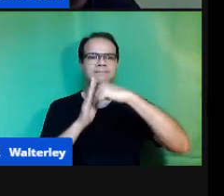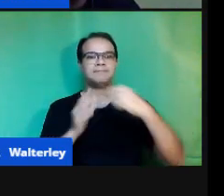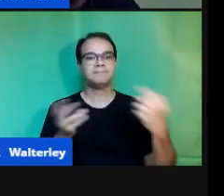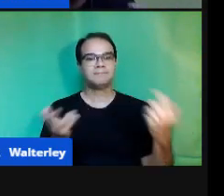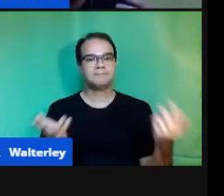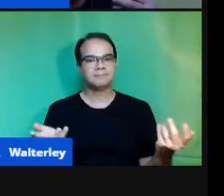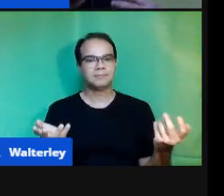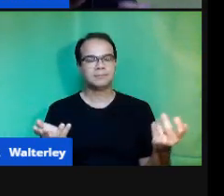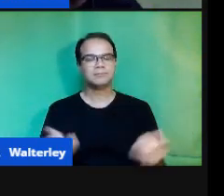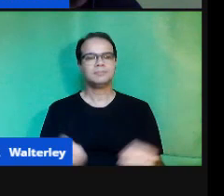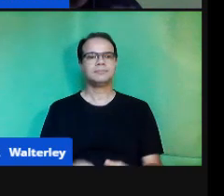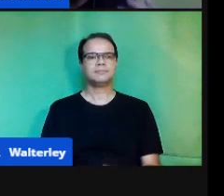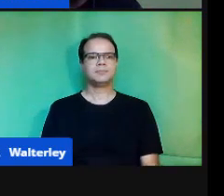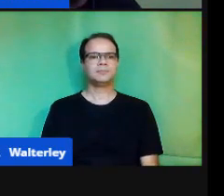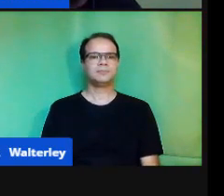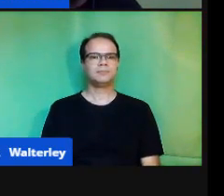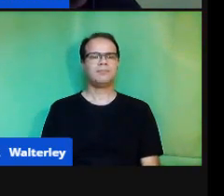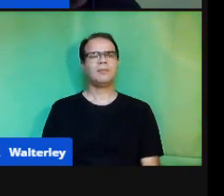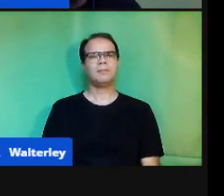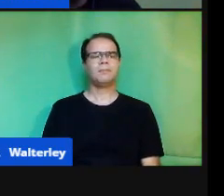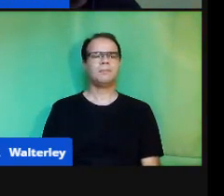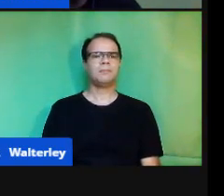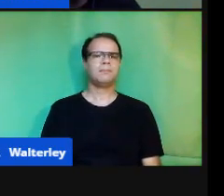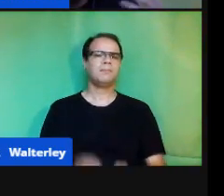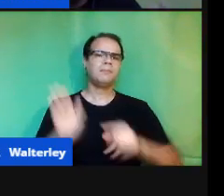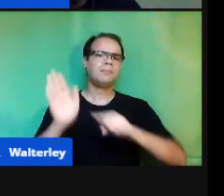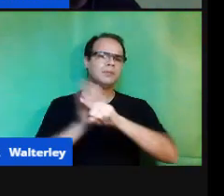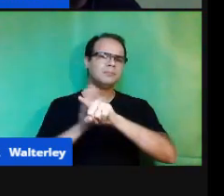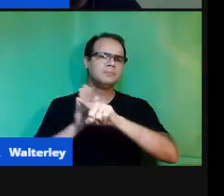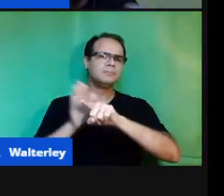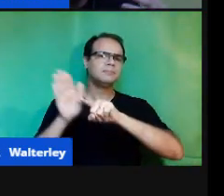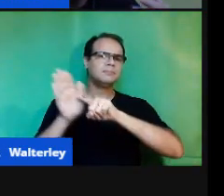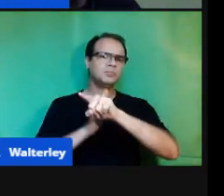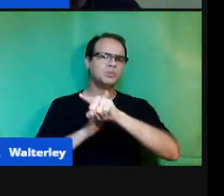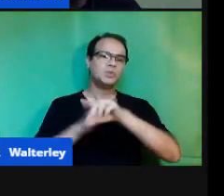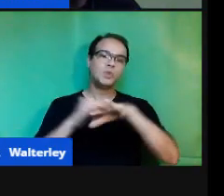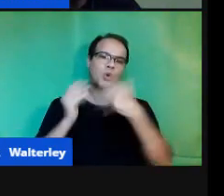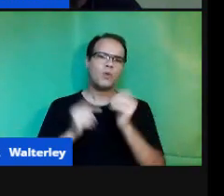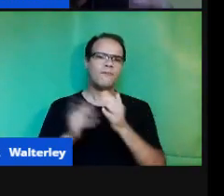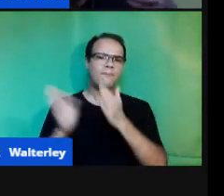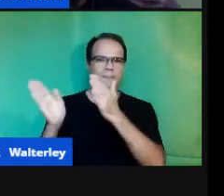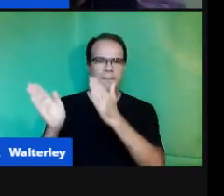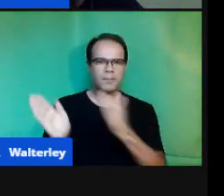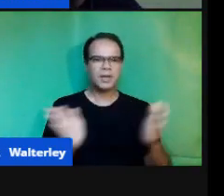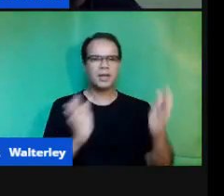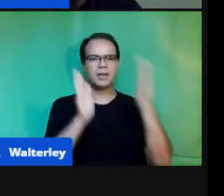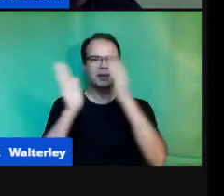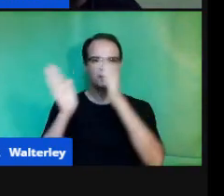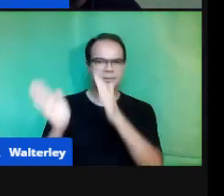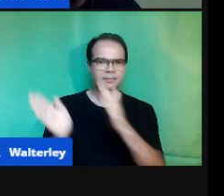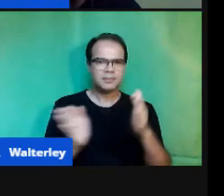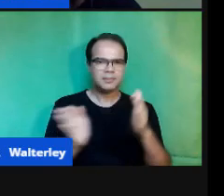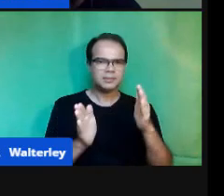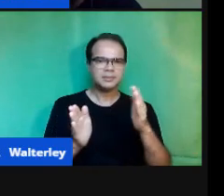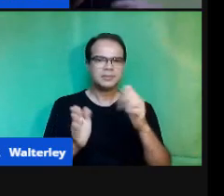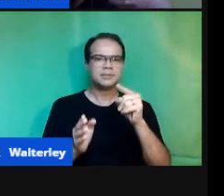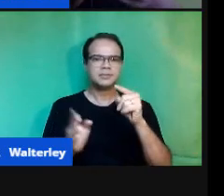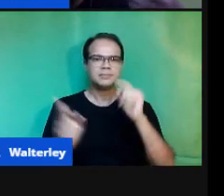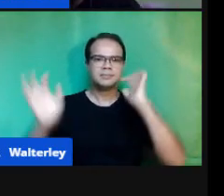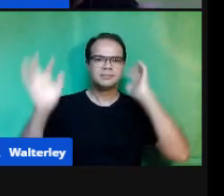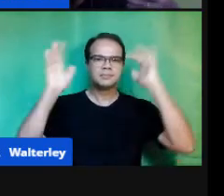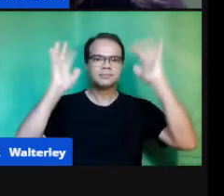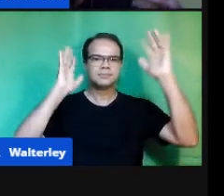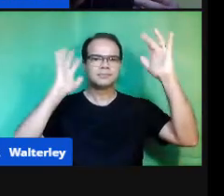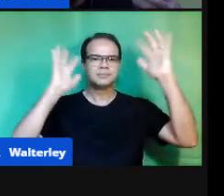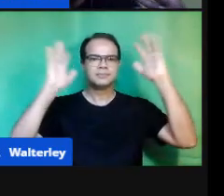autorreferencial, ele questiona a própria essência do documentário, da comunicação, do que é visível aí, e